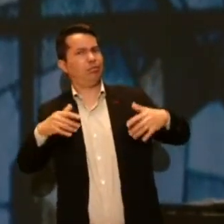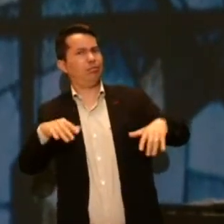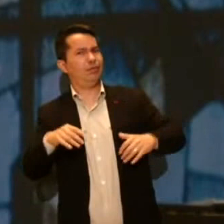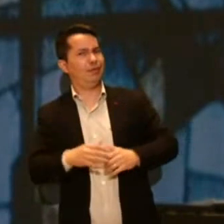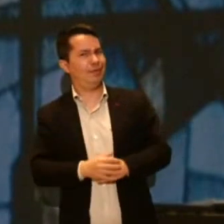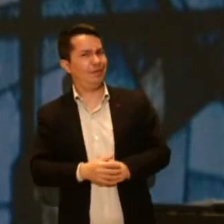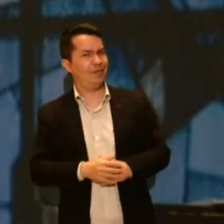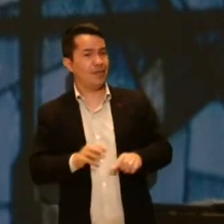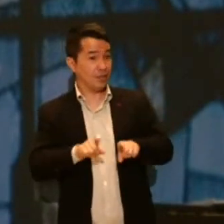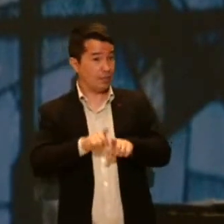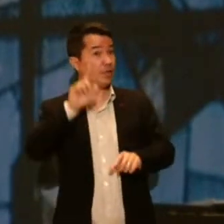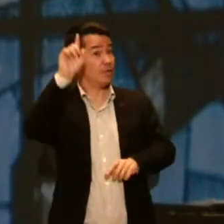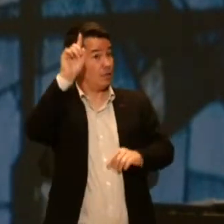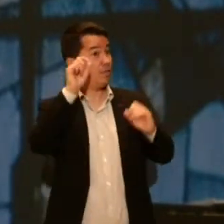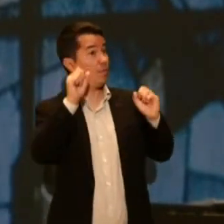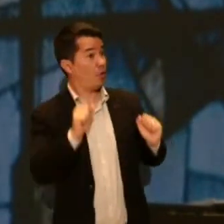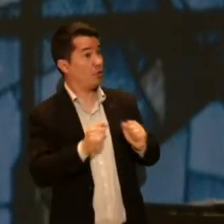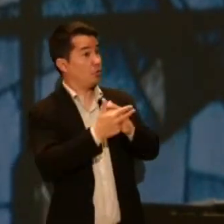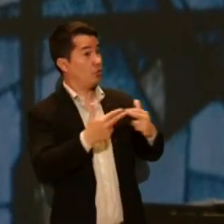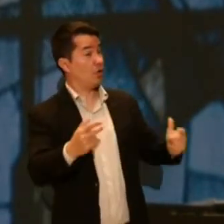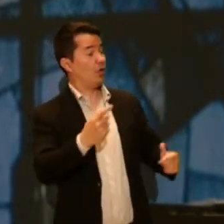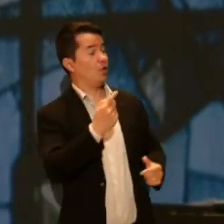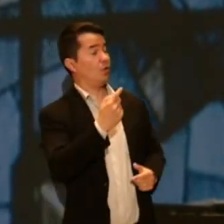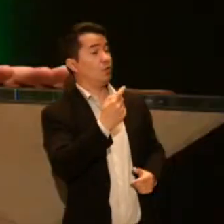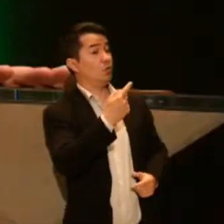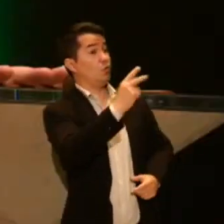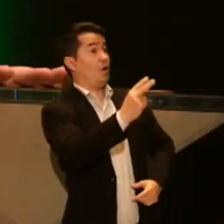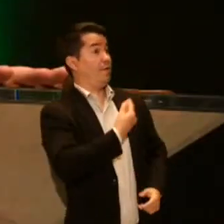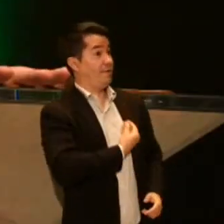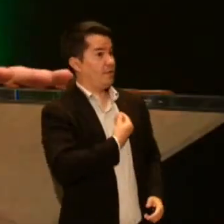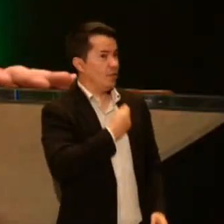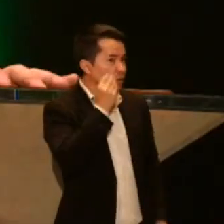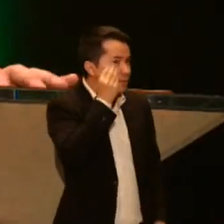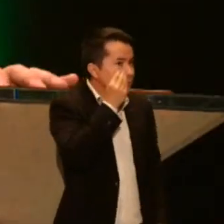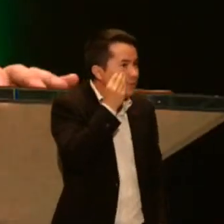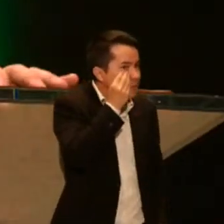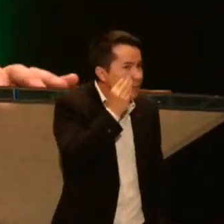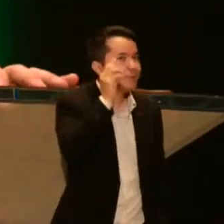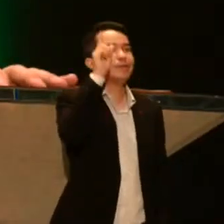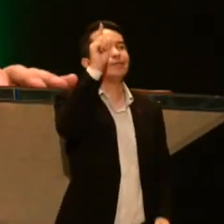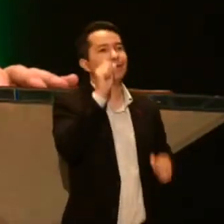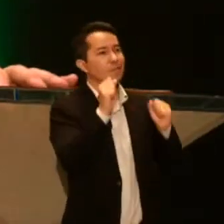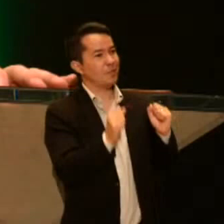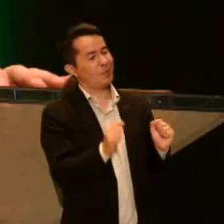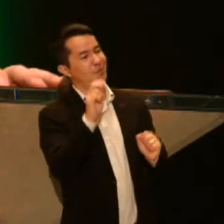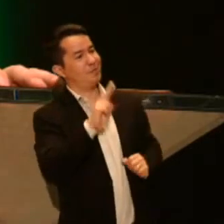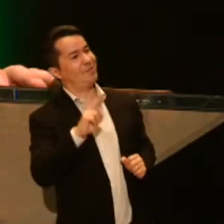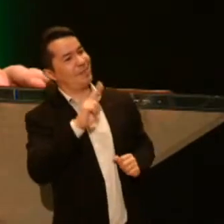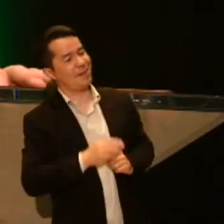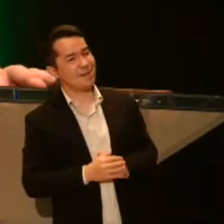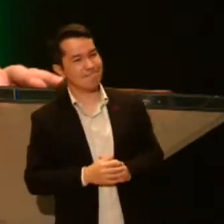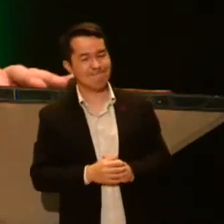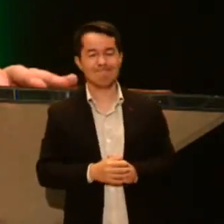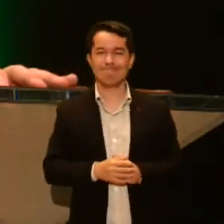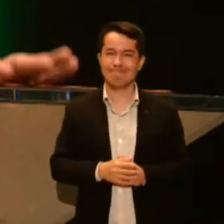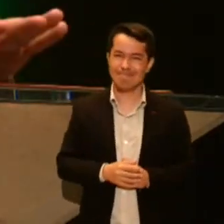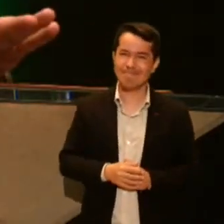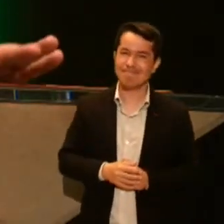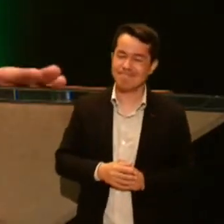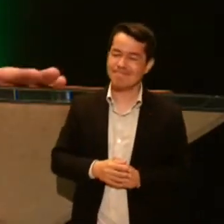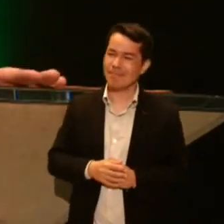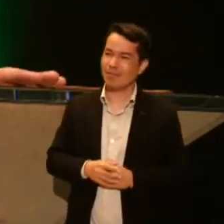dizer: escuta, filho, eu tenho algo para a tua vida? Sabe o que é que nos impede de chegar perto,